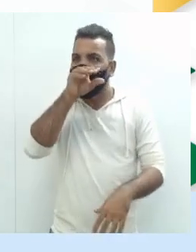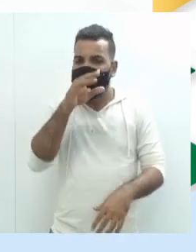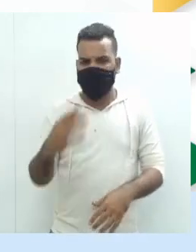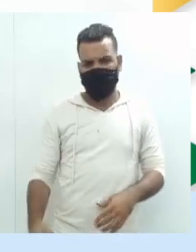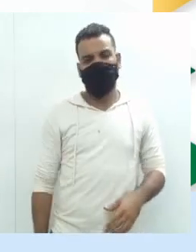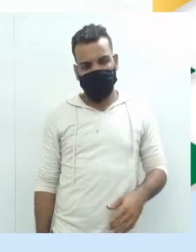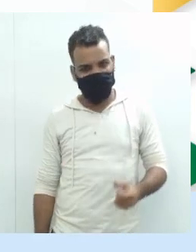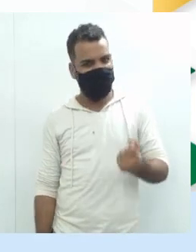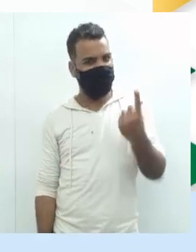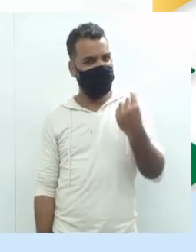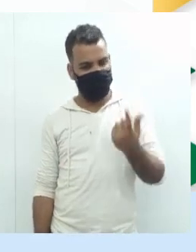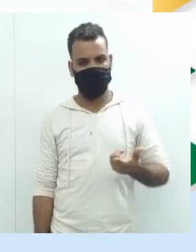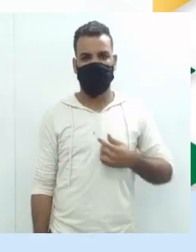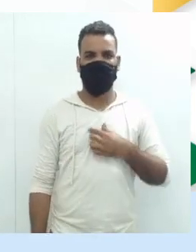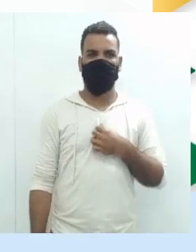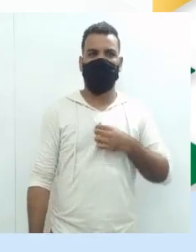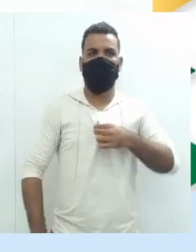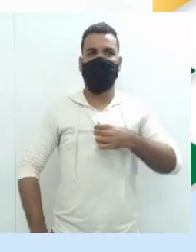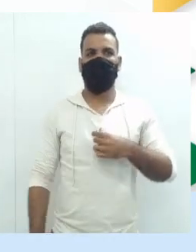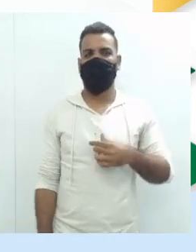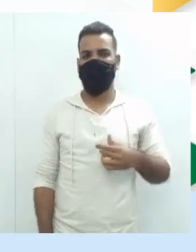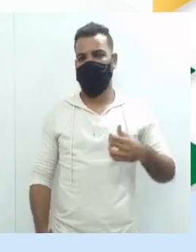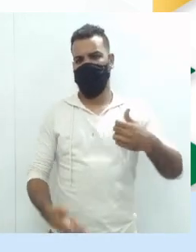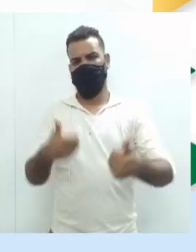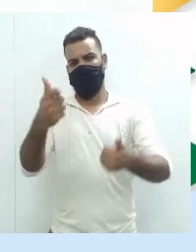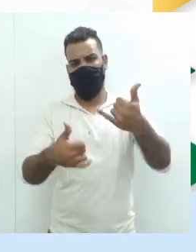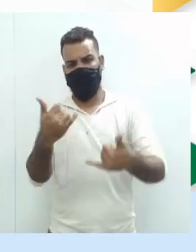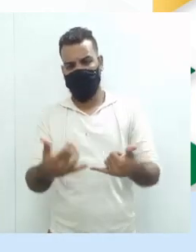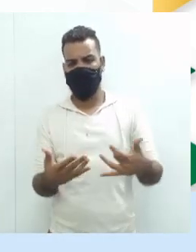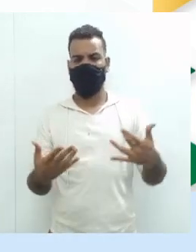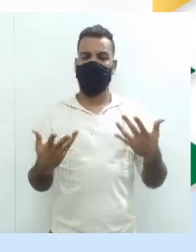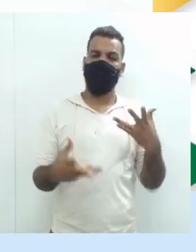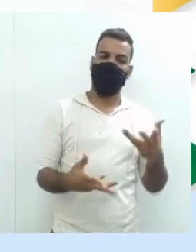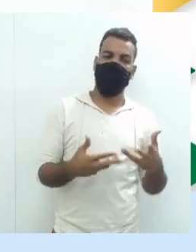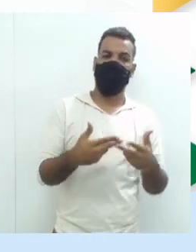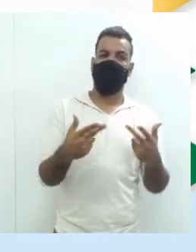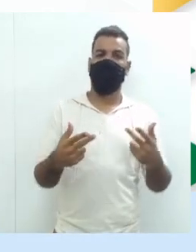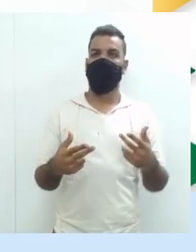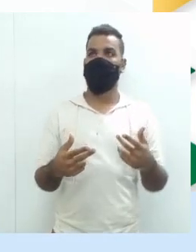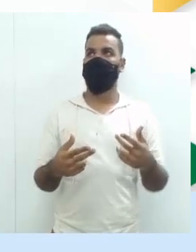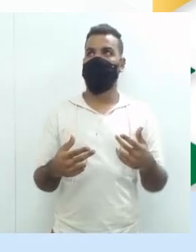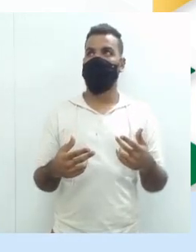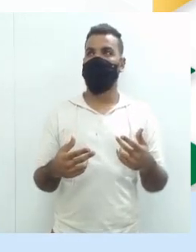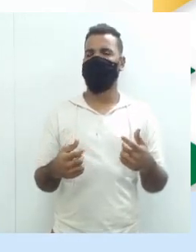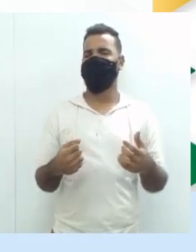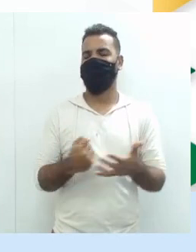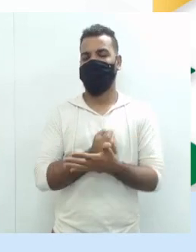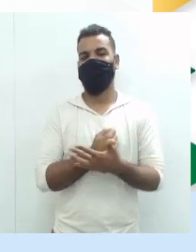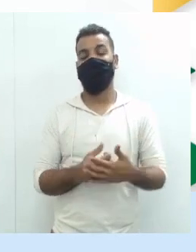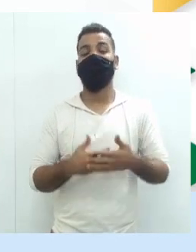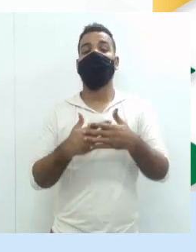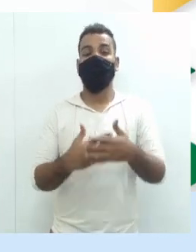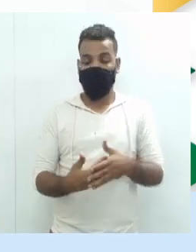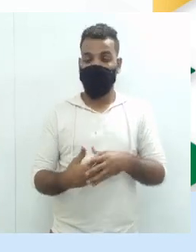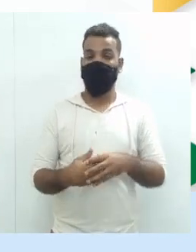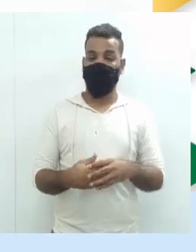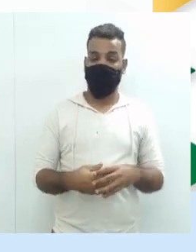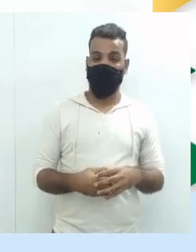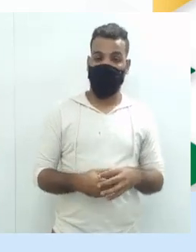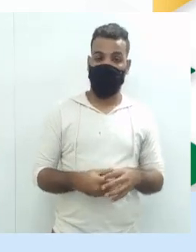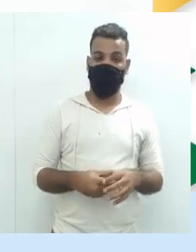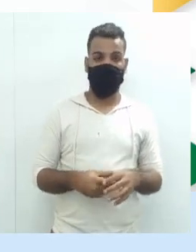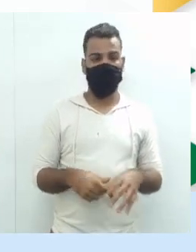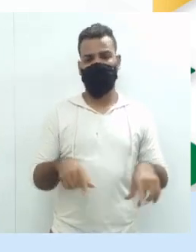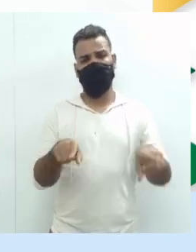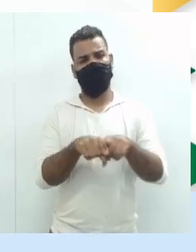né? Falando algo, explicando, difundindo aquela marca, aquele produto. Então isso é algo muito comum